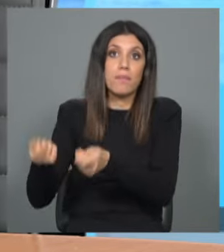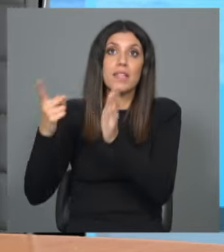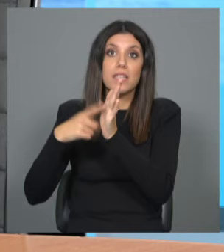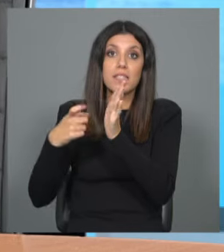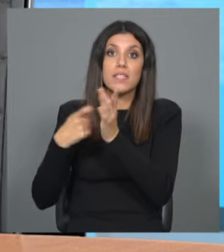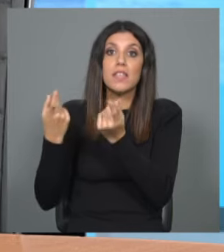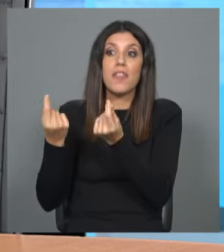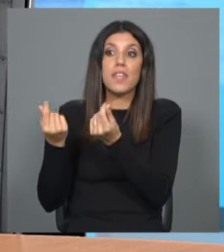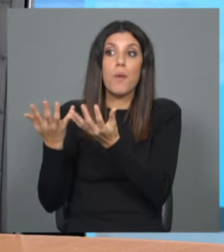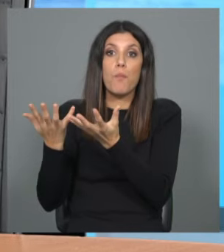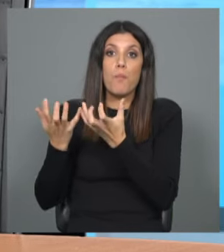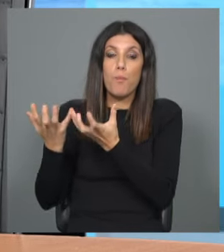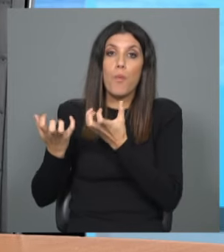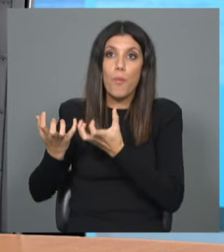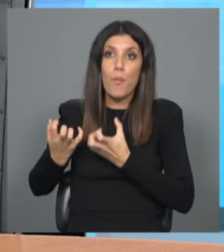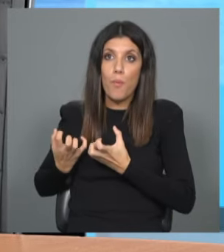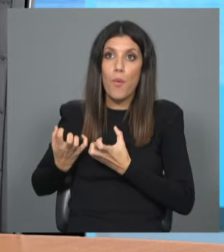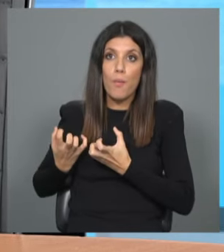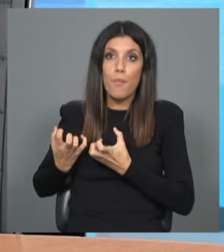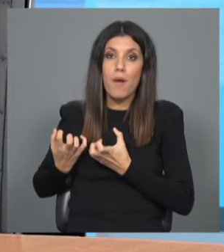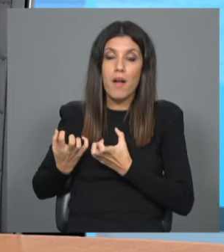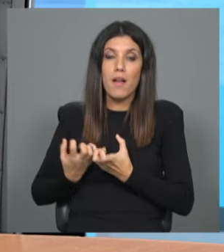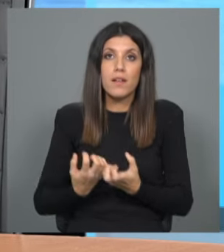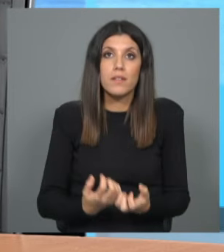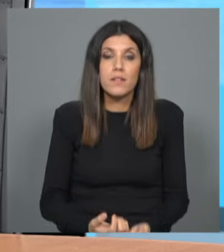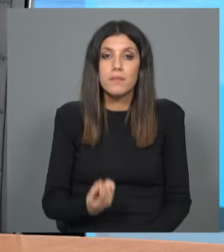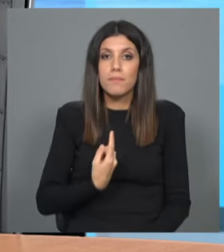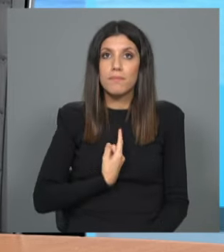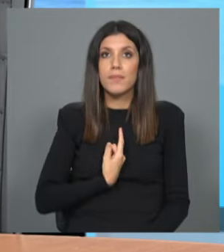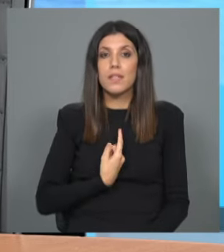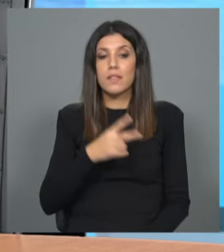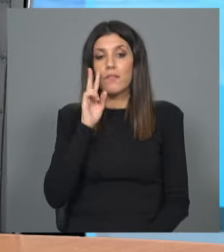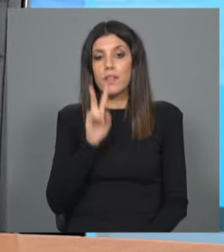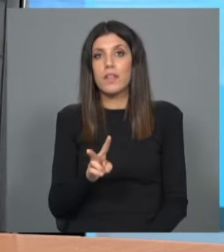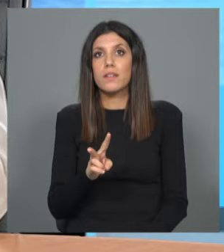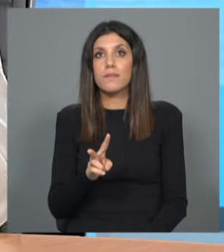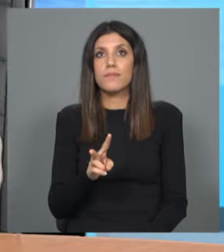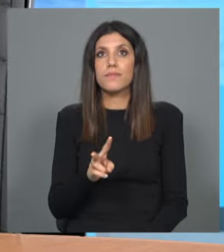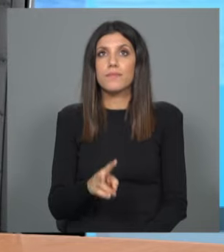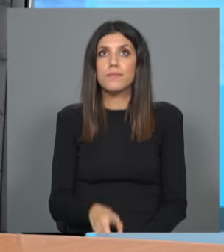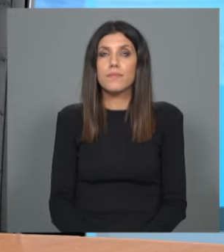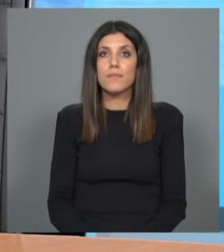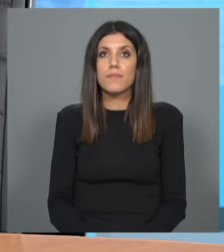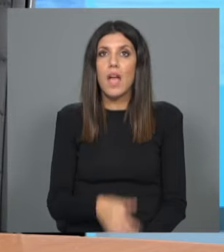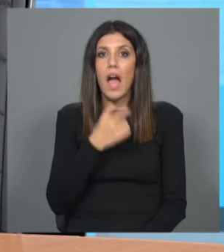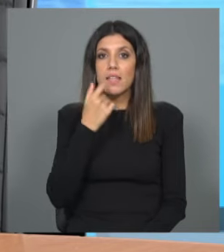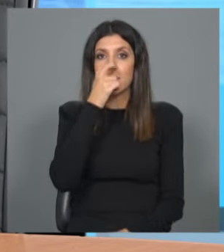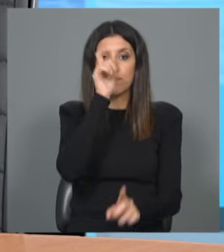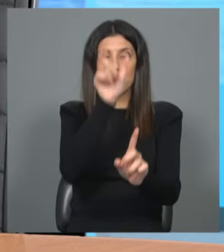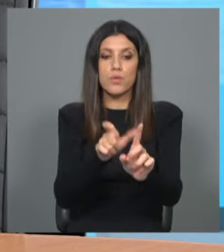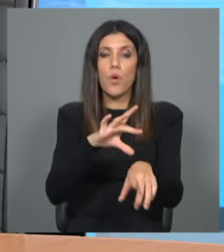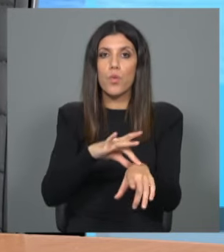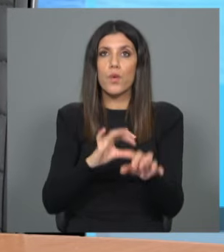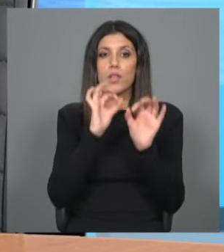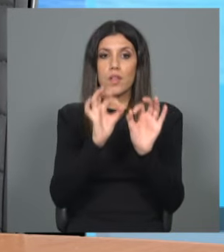urgente, obviamente nós temos que olhar para estas... Porque se nós estamos a tratar um doente oferecendo-lhe